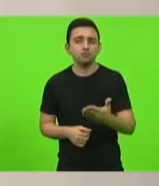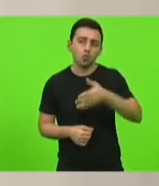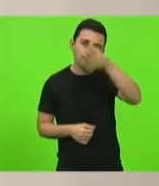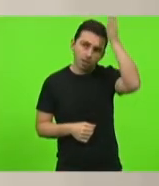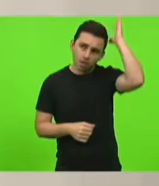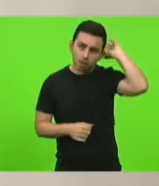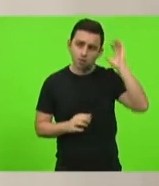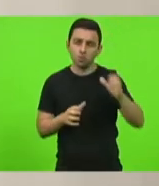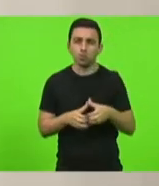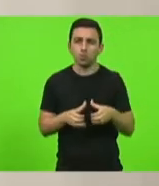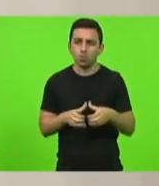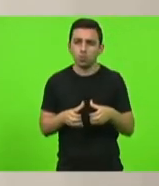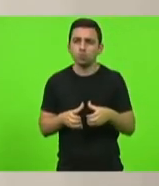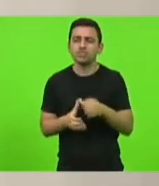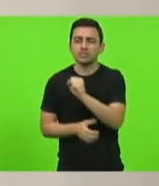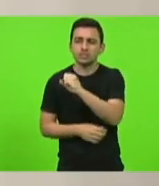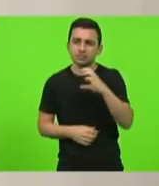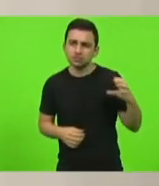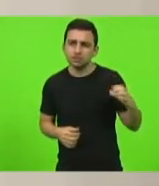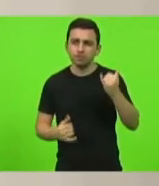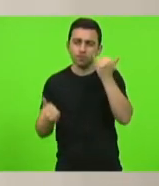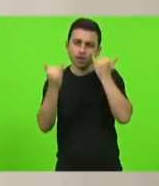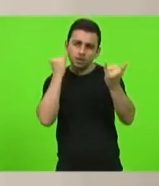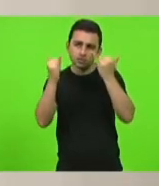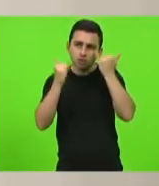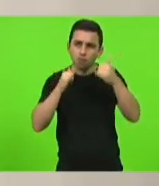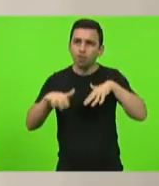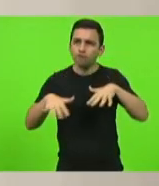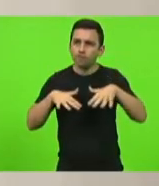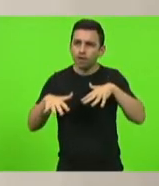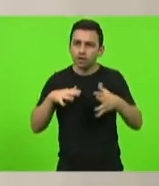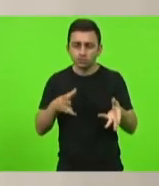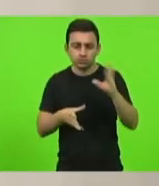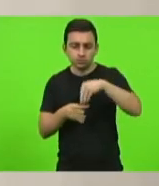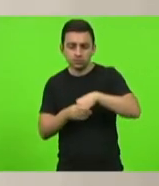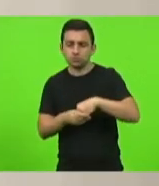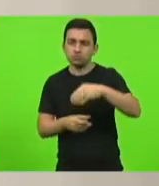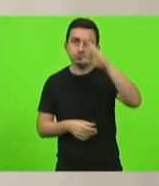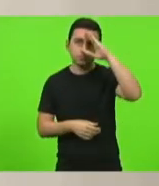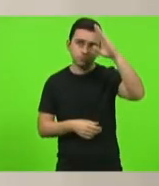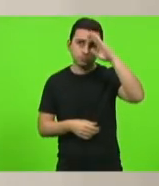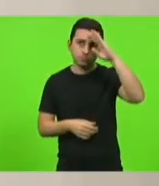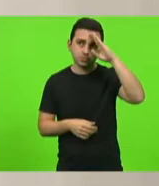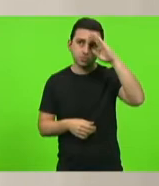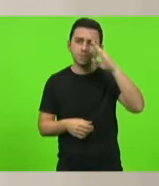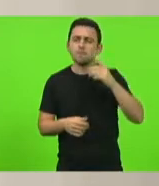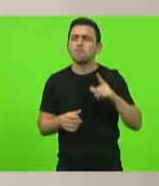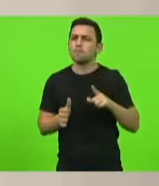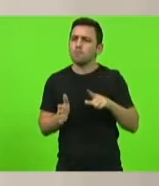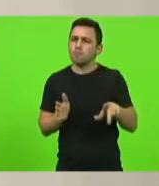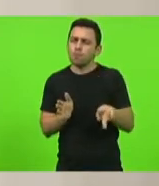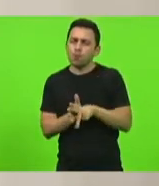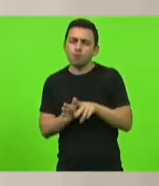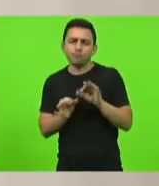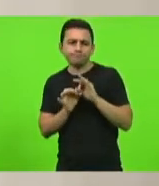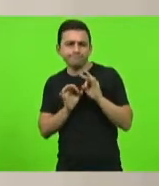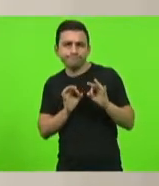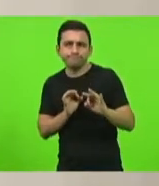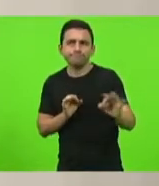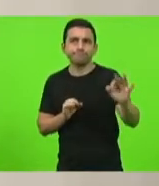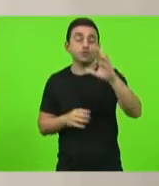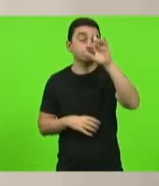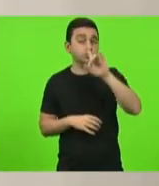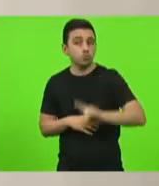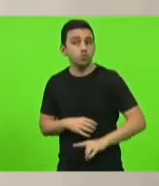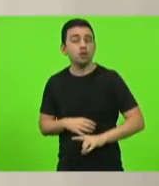Santa Catarina informações acerca das movimentações internas de militares do interior para as diretorias da capital,